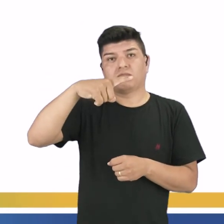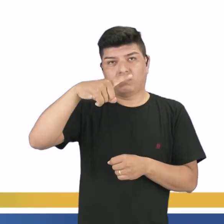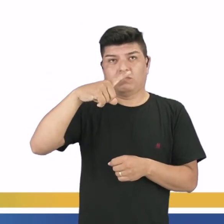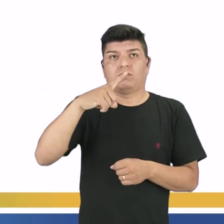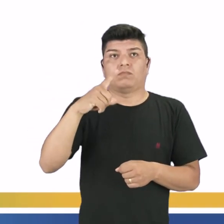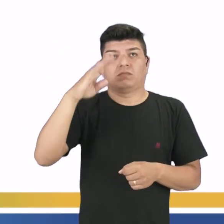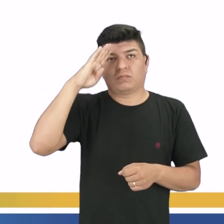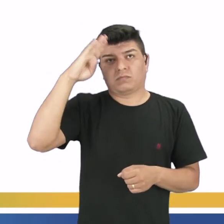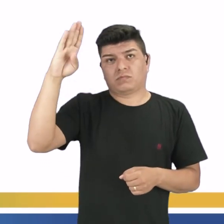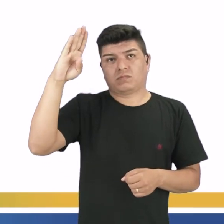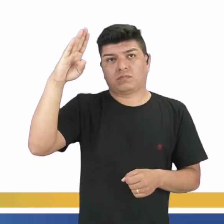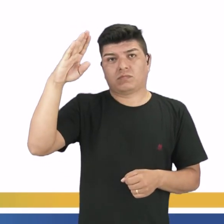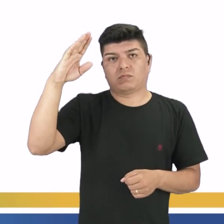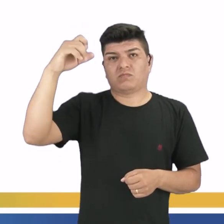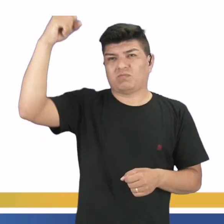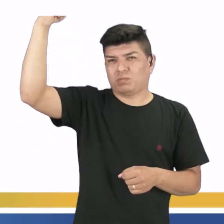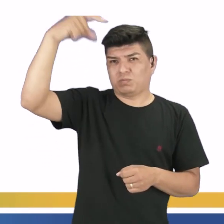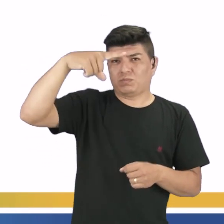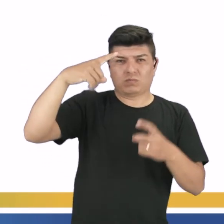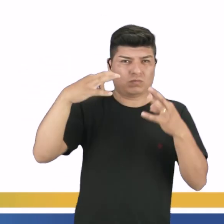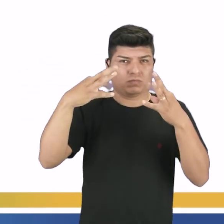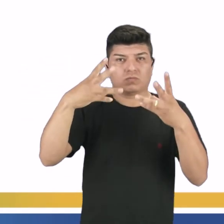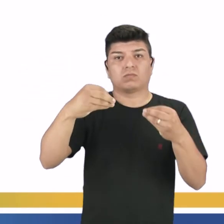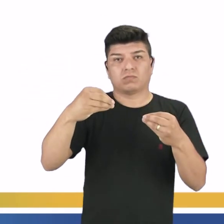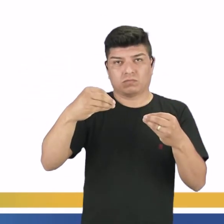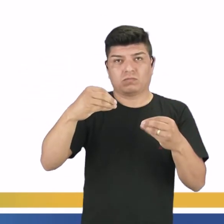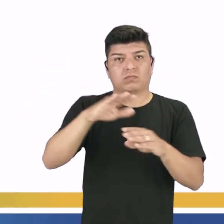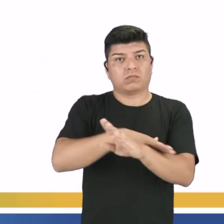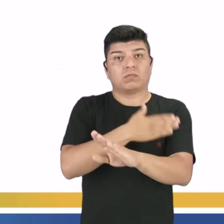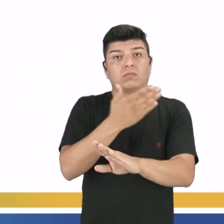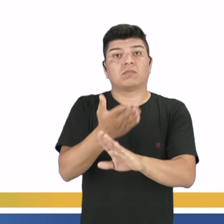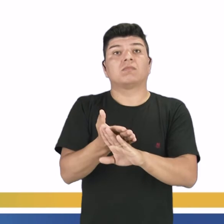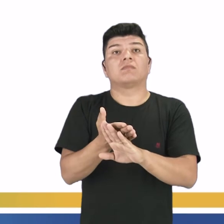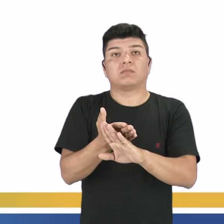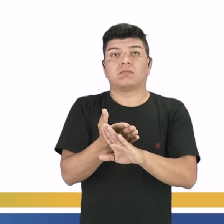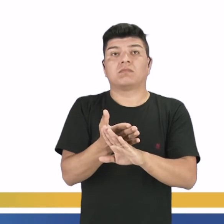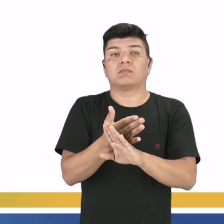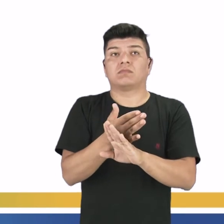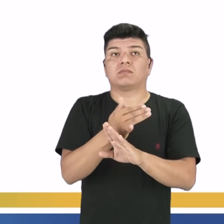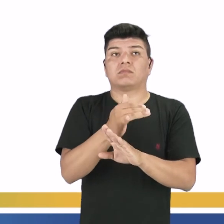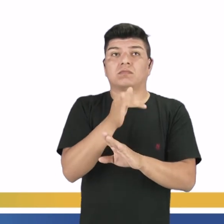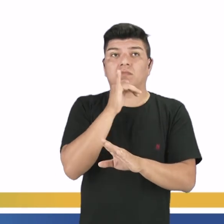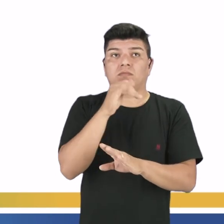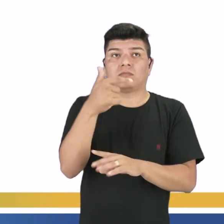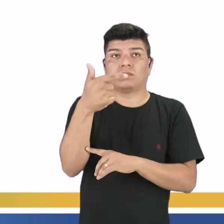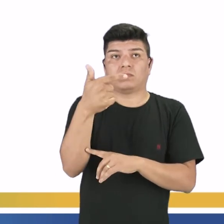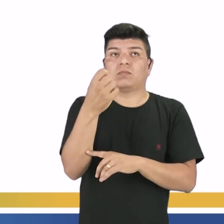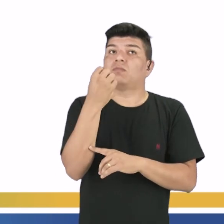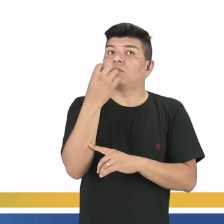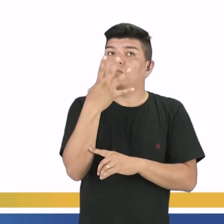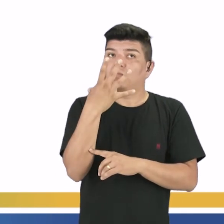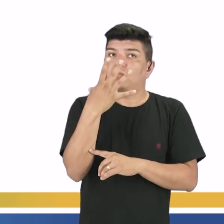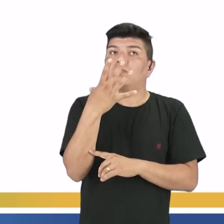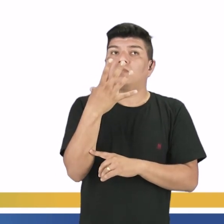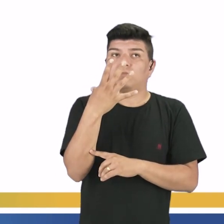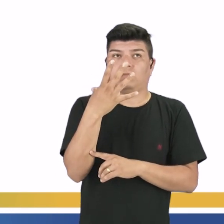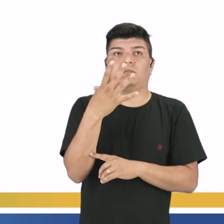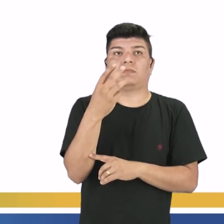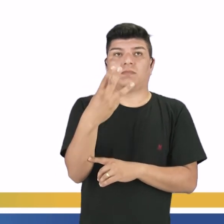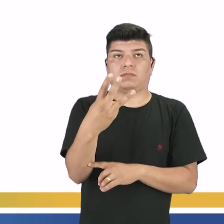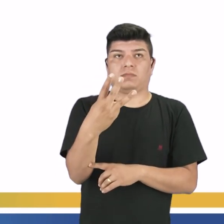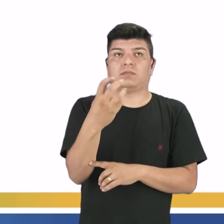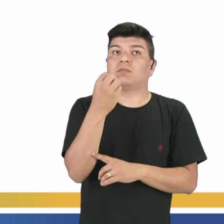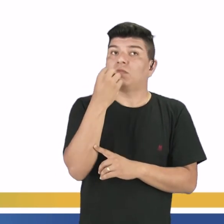e principalmente sol pleno, então a 2, ó, como está dizendo ali, ela seria boa, tá?